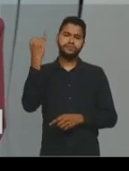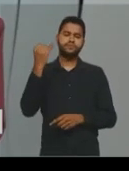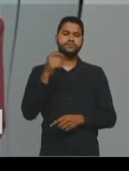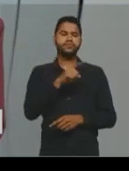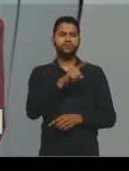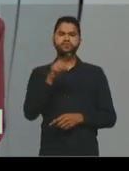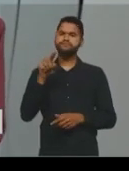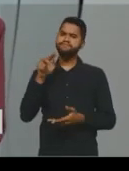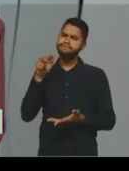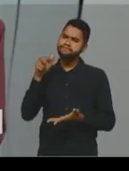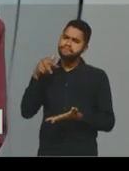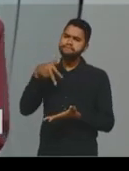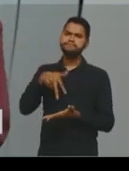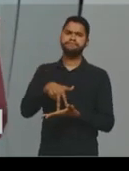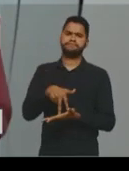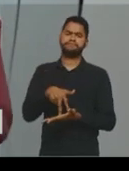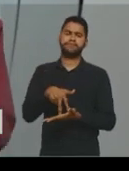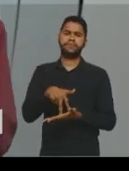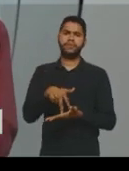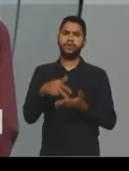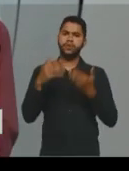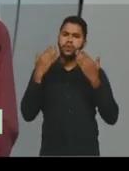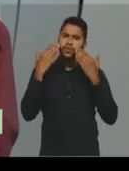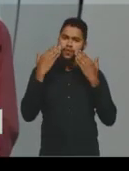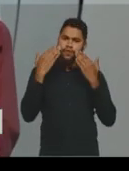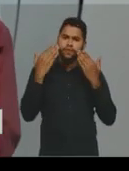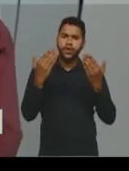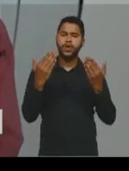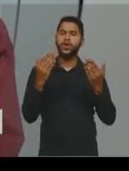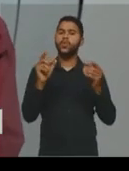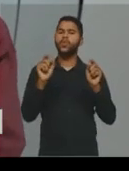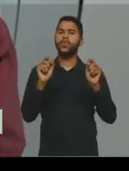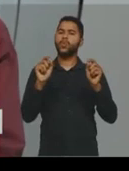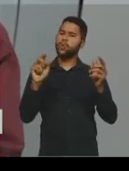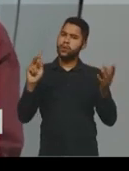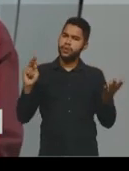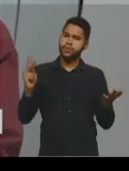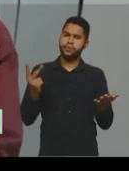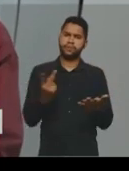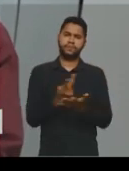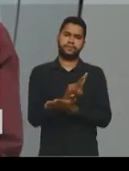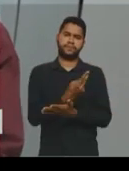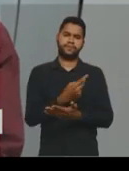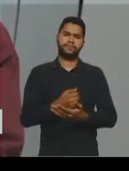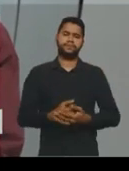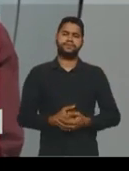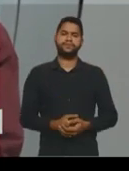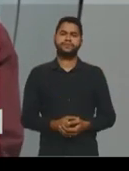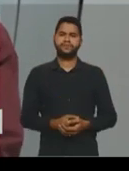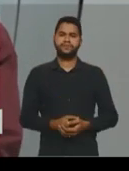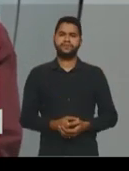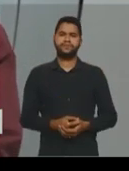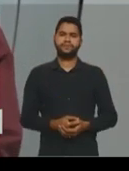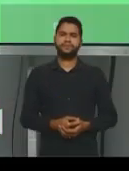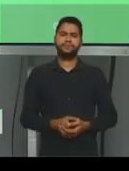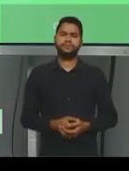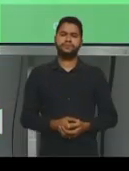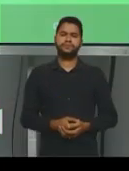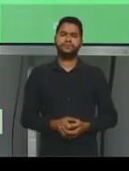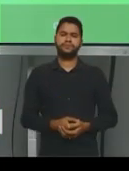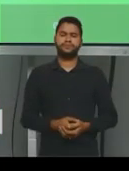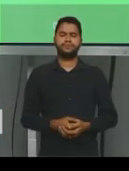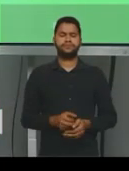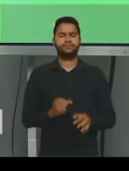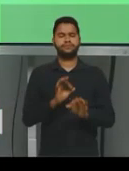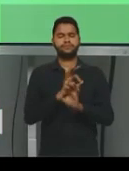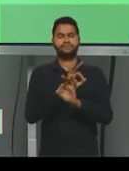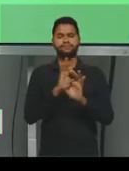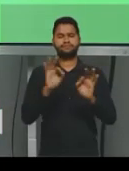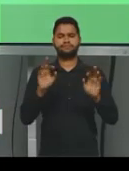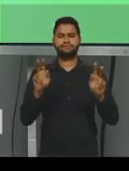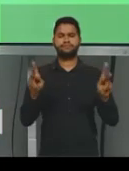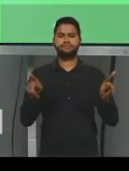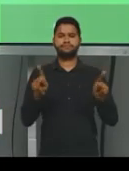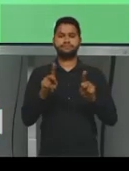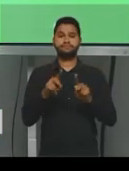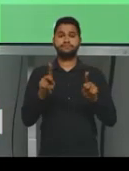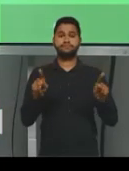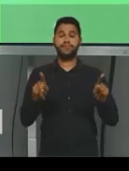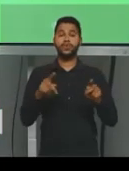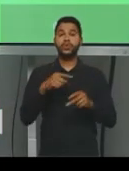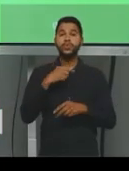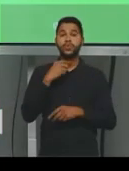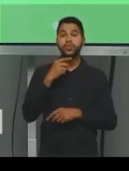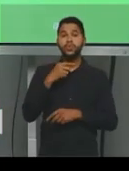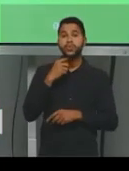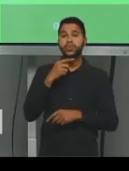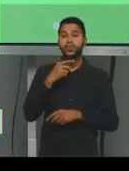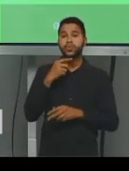se posicionar frente àquilo que está acontecendo, né? É isso aí. Ótimo, professores. A nossa próxima dúvida